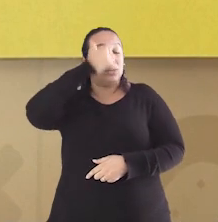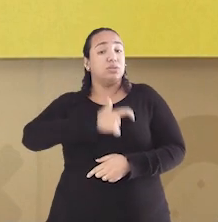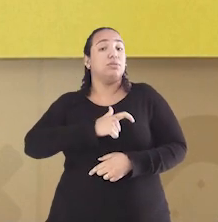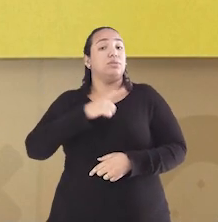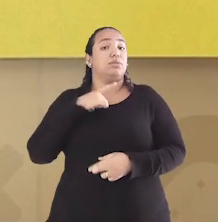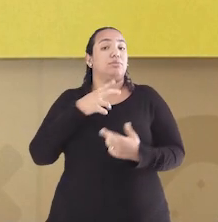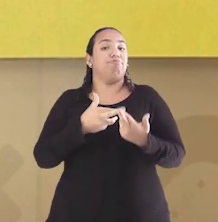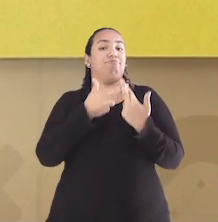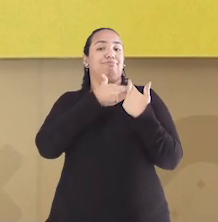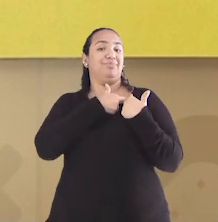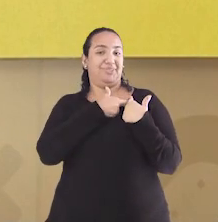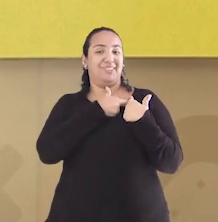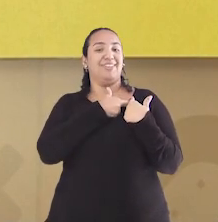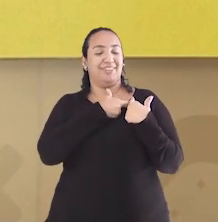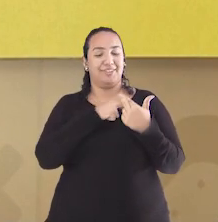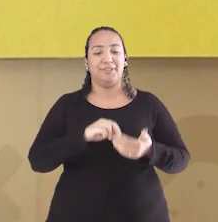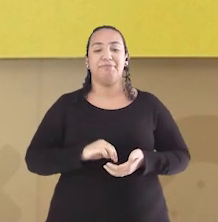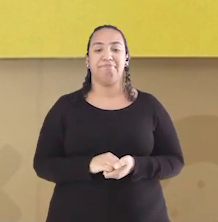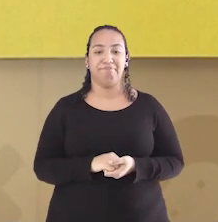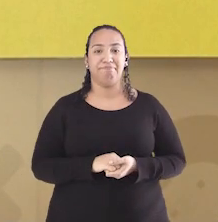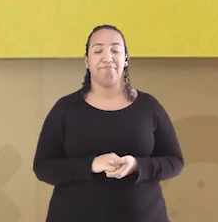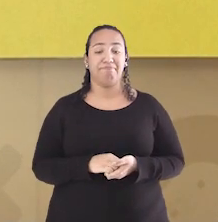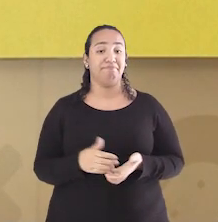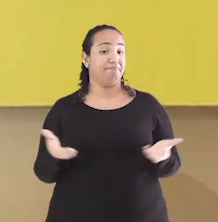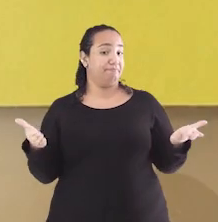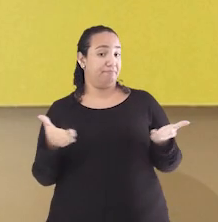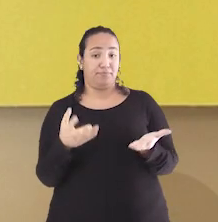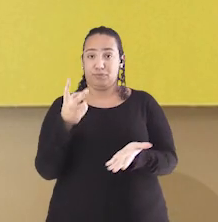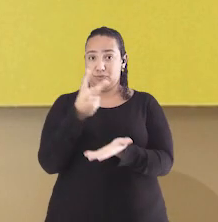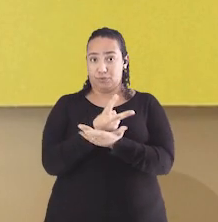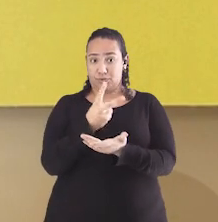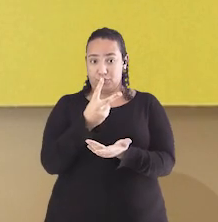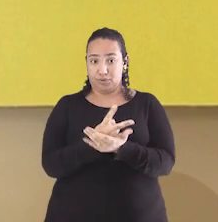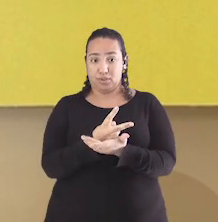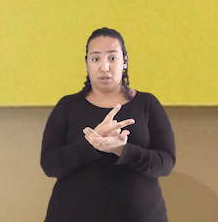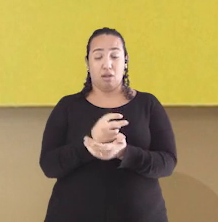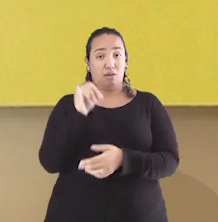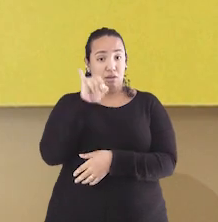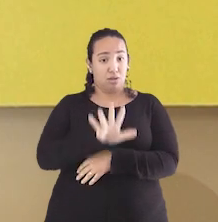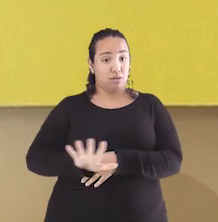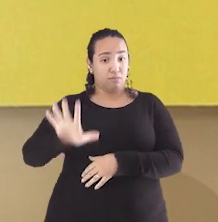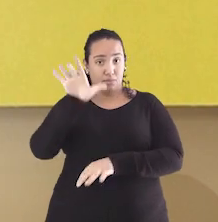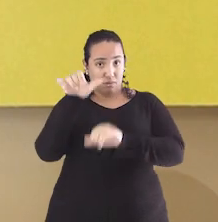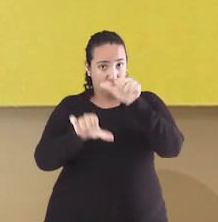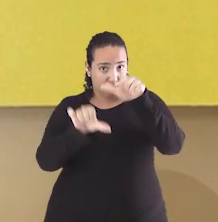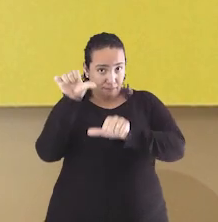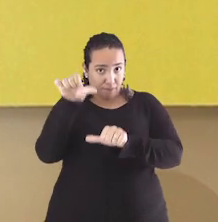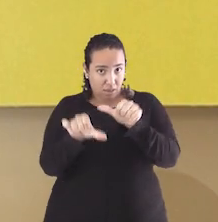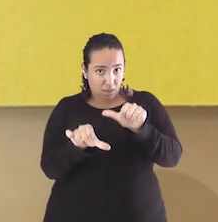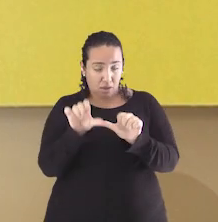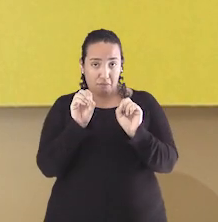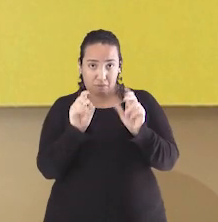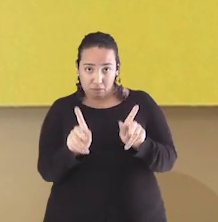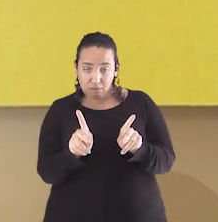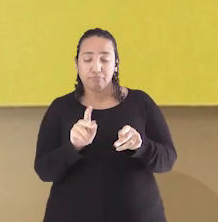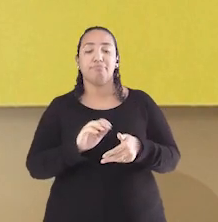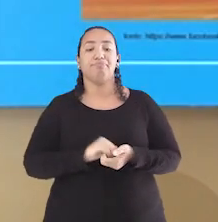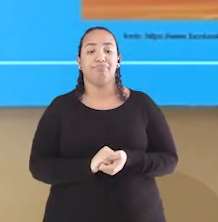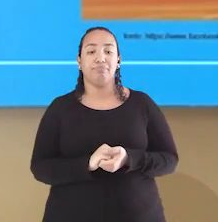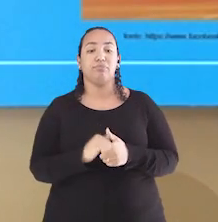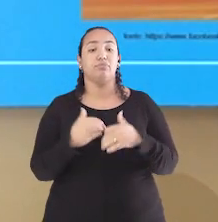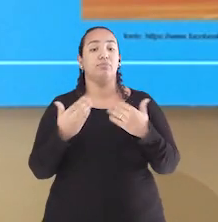como cidadão descartá-lo de maneira correta. Vamos continuar analisando sobre o gênero anúncio